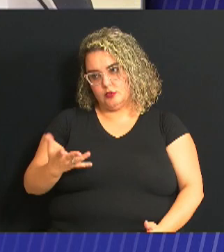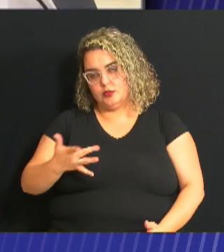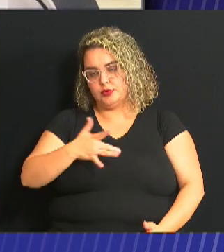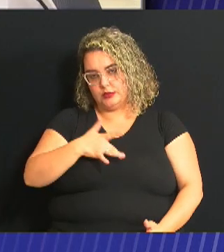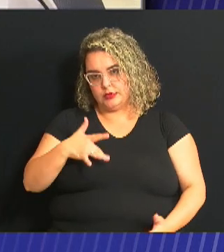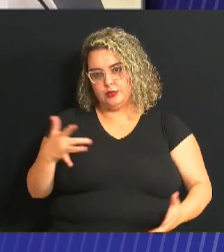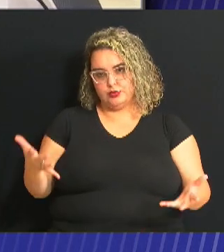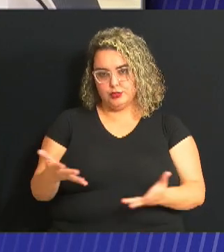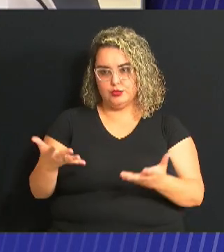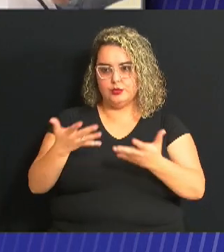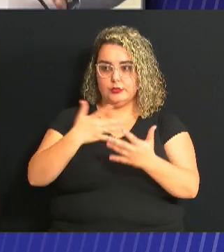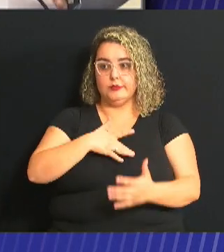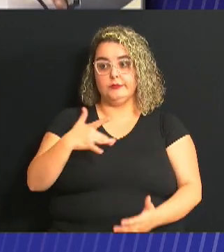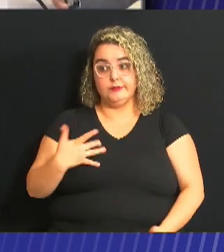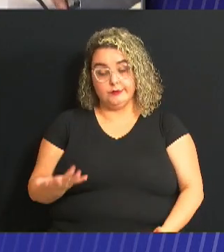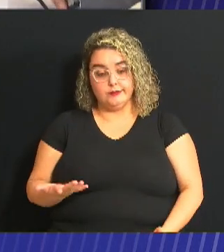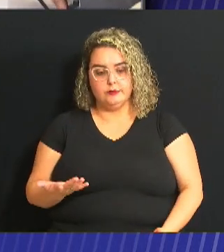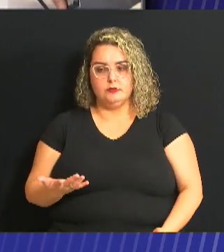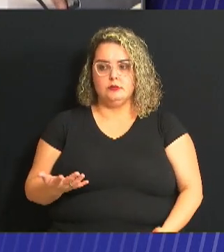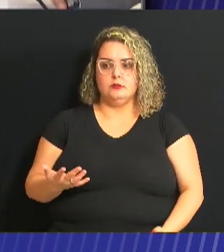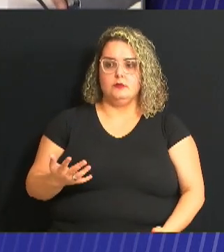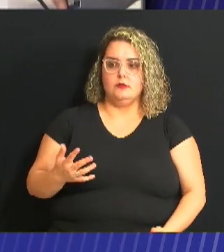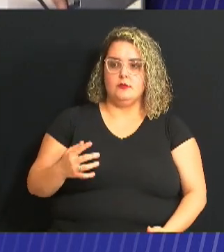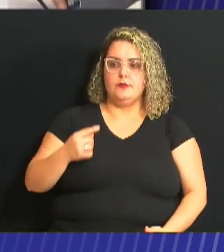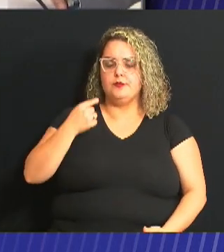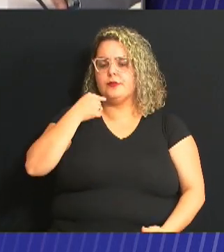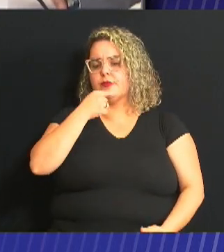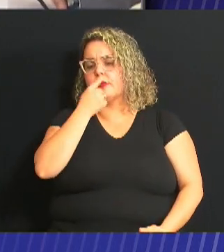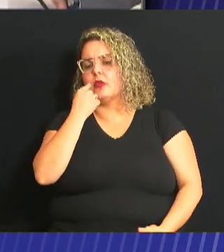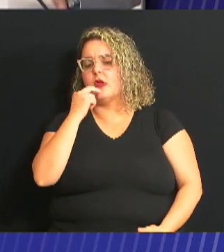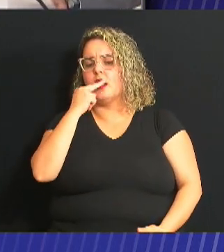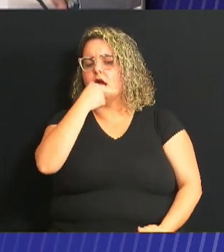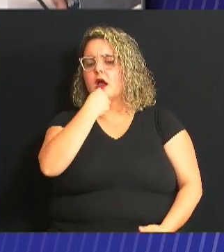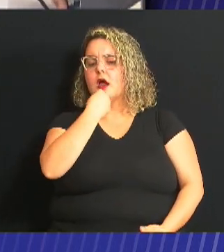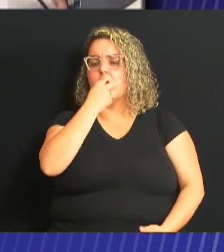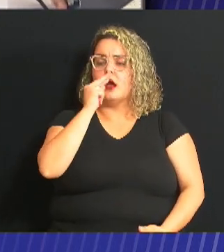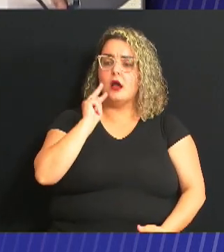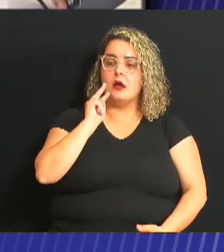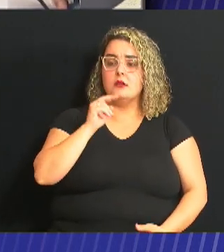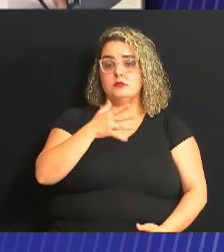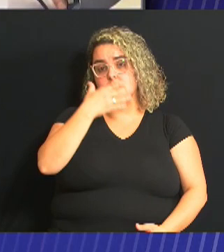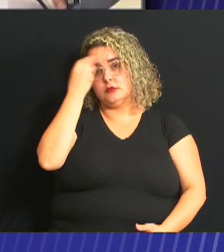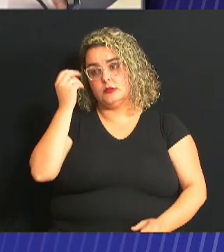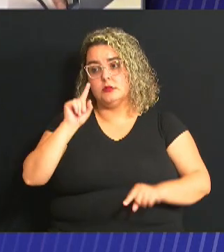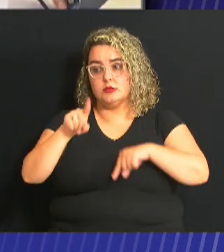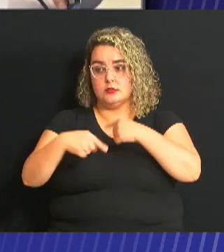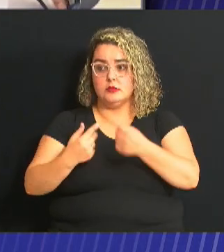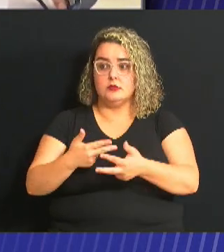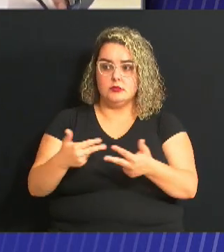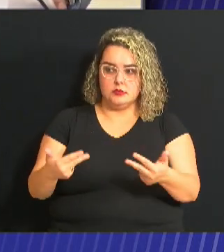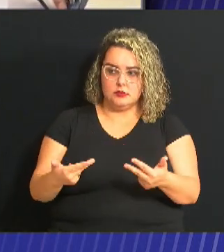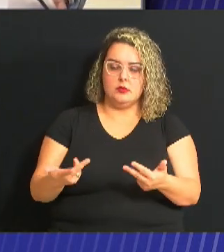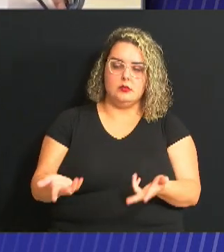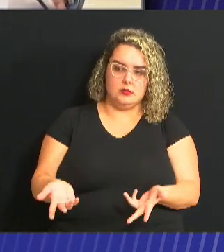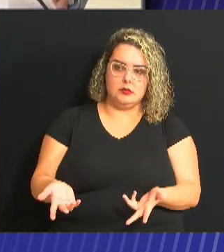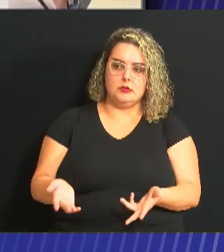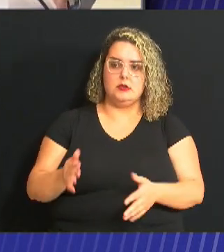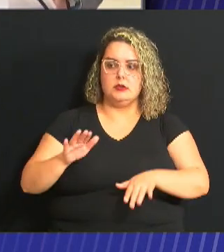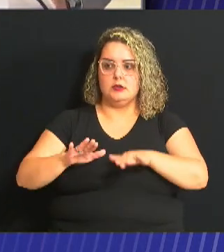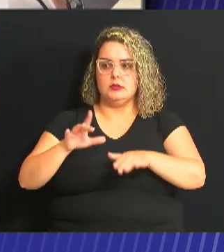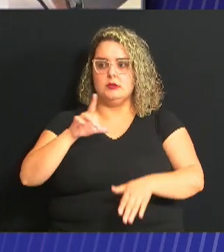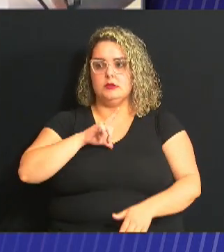olha, né, algo na cavidade bucal e deixa de olhar outras coisas, né? Muitas vezes nós temos